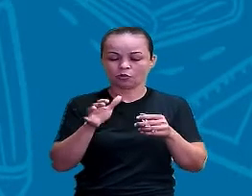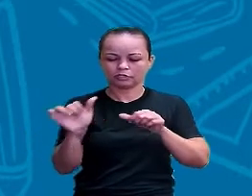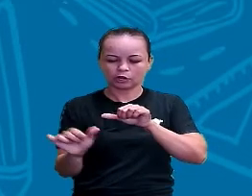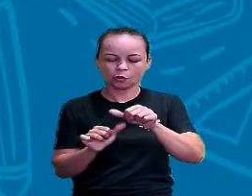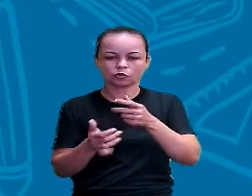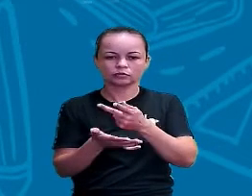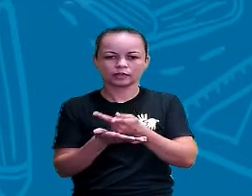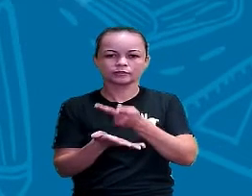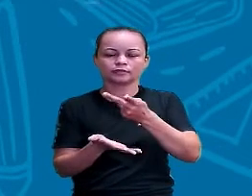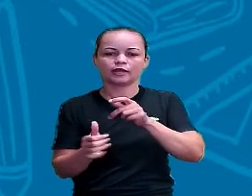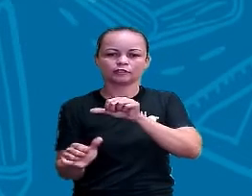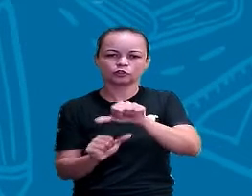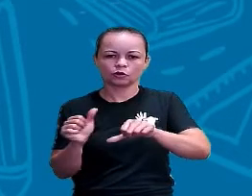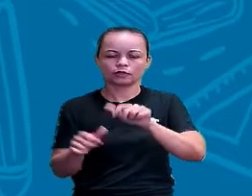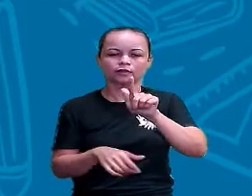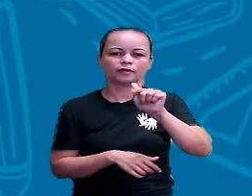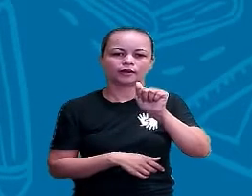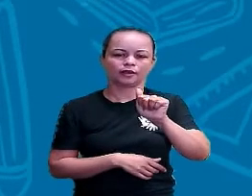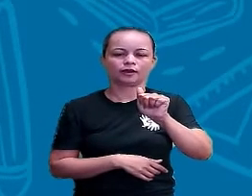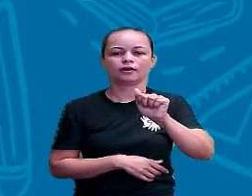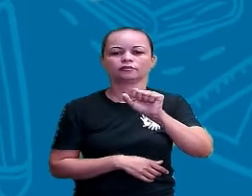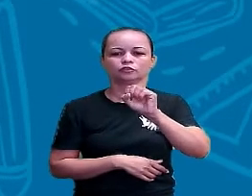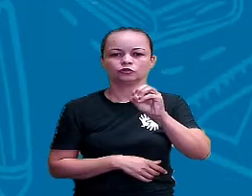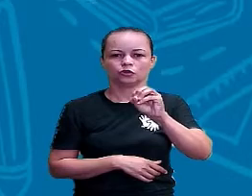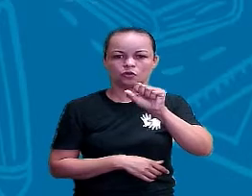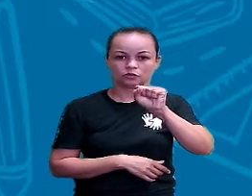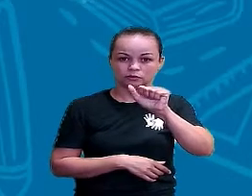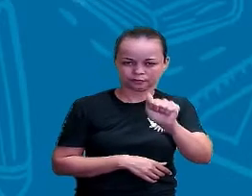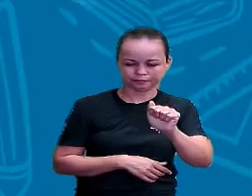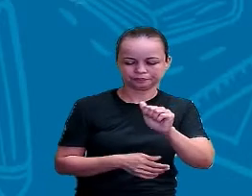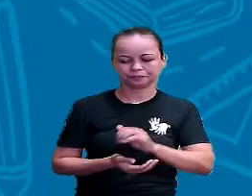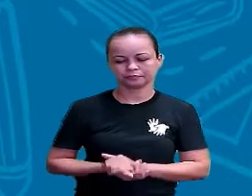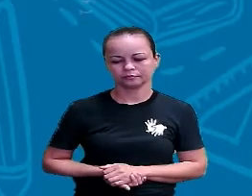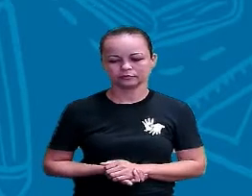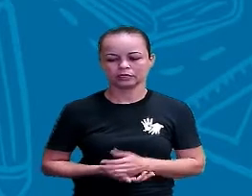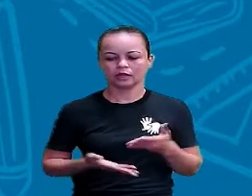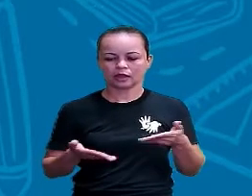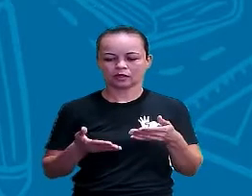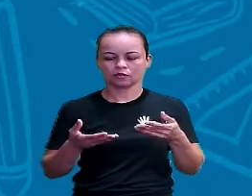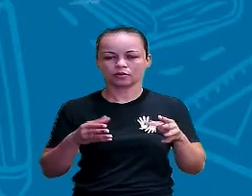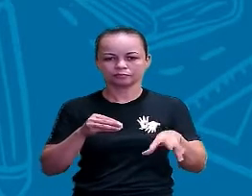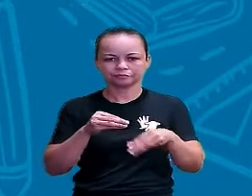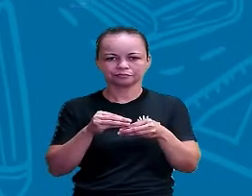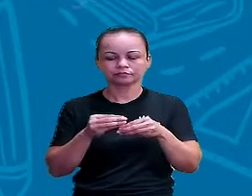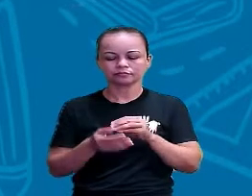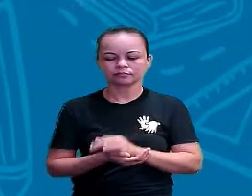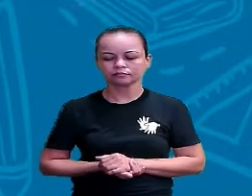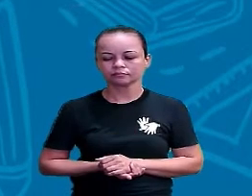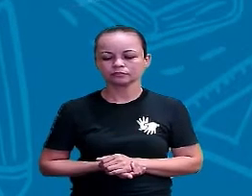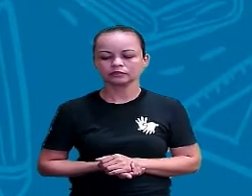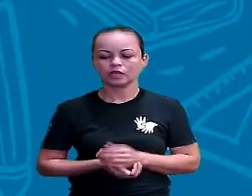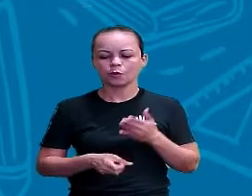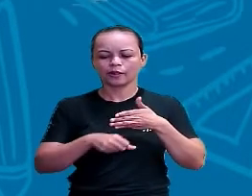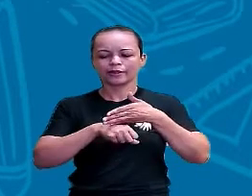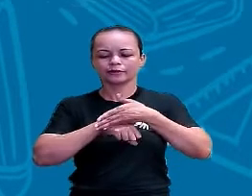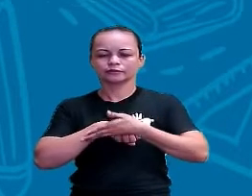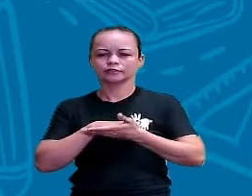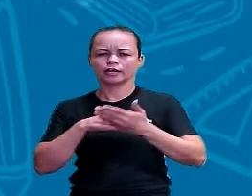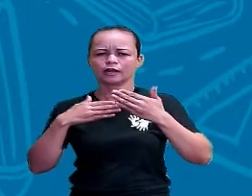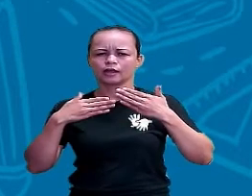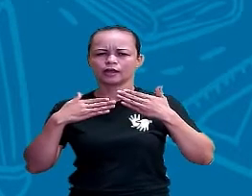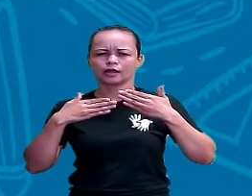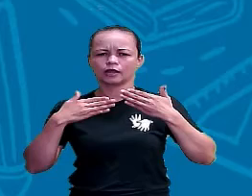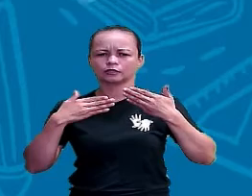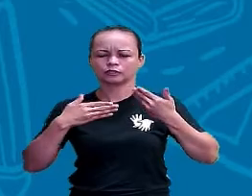gasosas, tá ok? E aí, complete. Ao entrar no corpo, o ar é rico em... Quando o